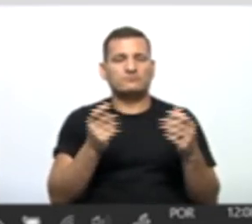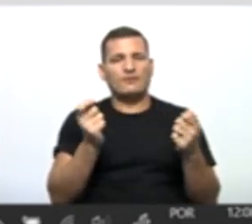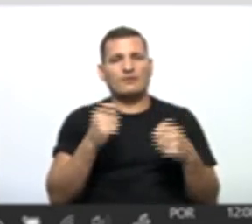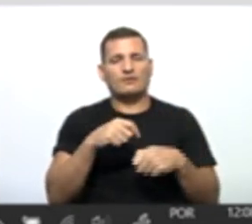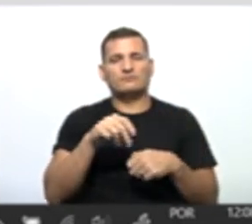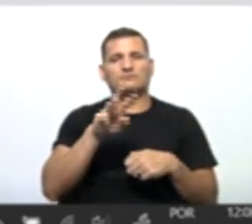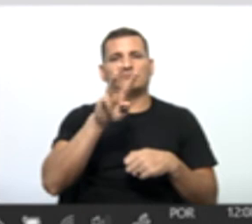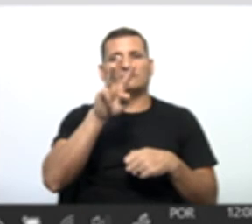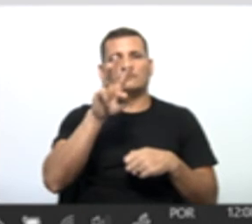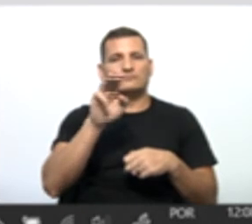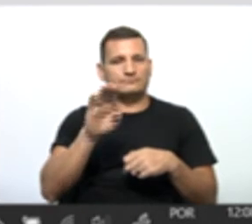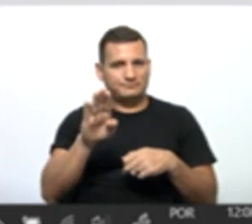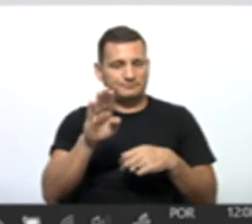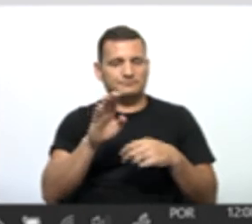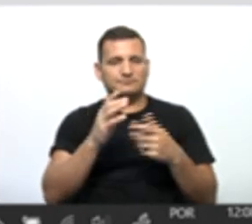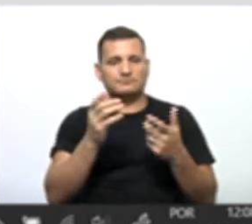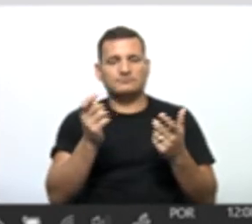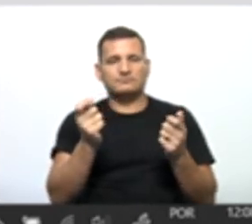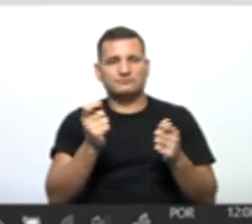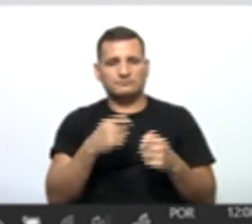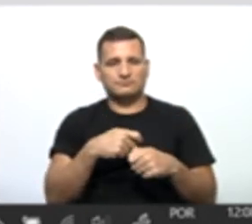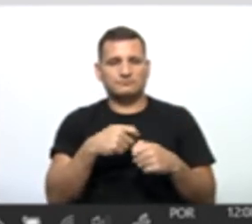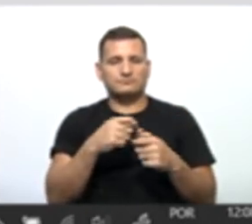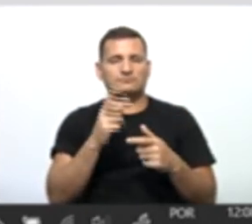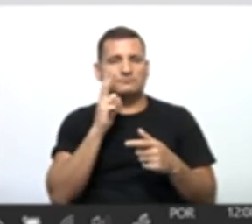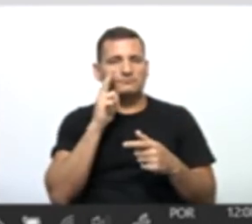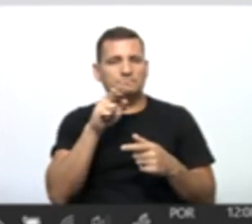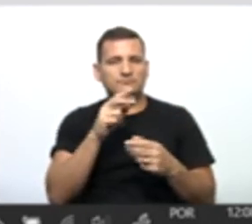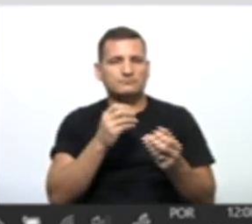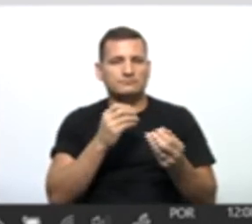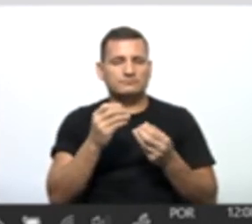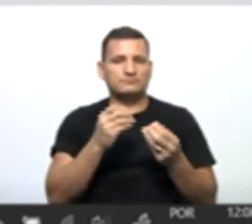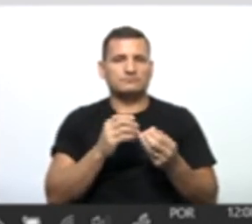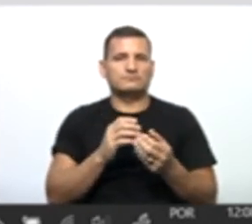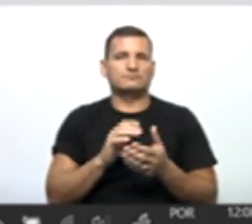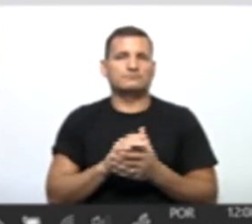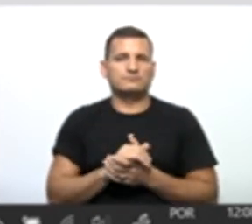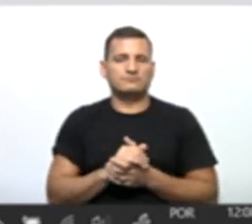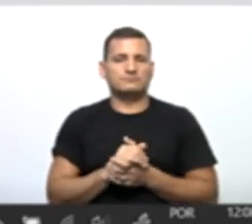Eu posso fazer o que, ó? Eu posso ver como que fica, por exemplo, no